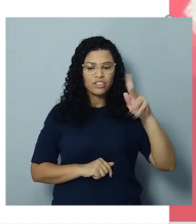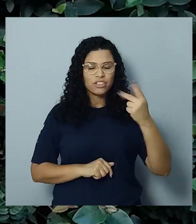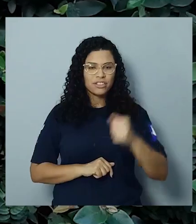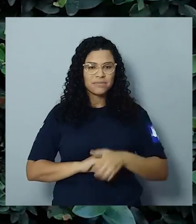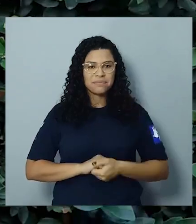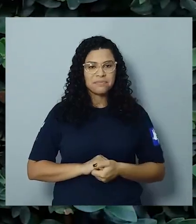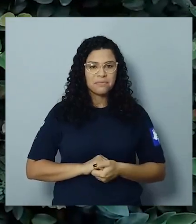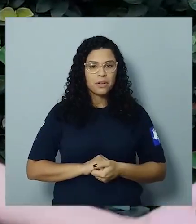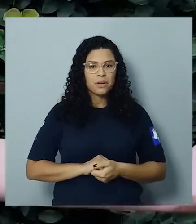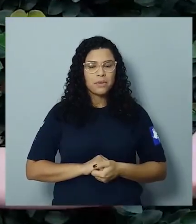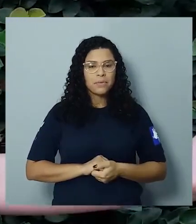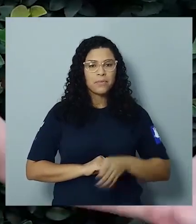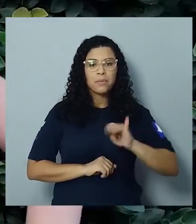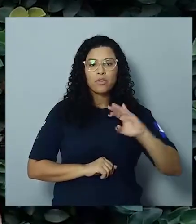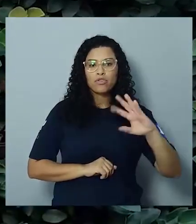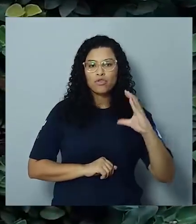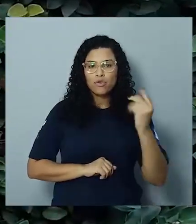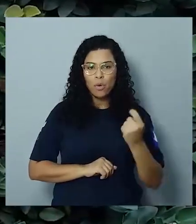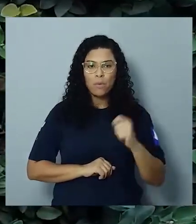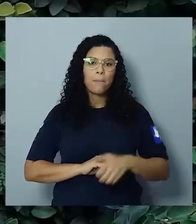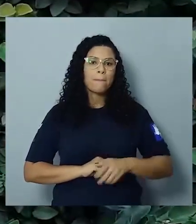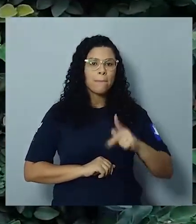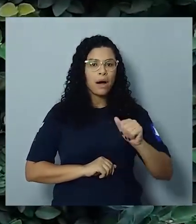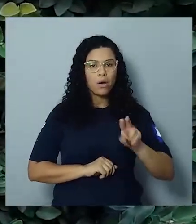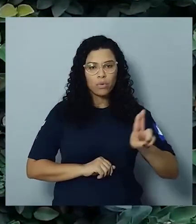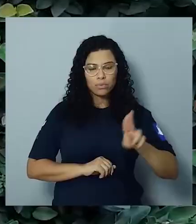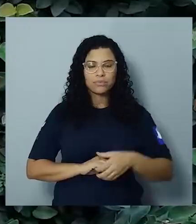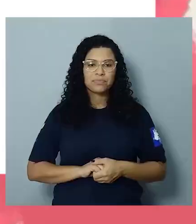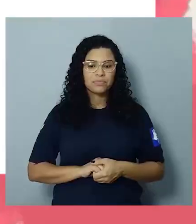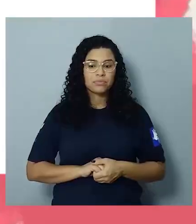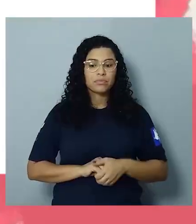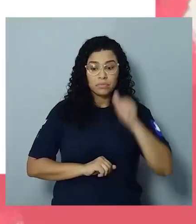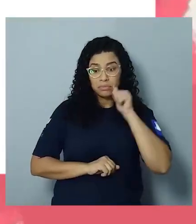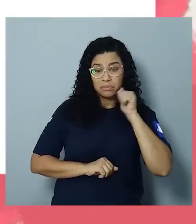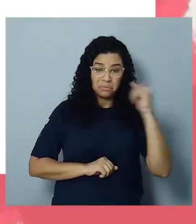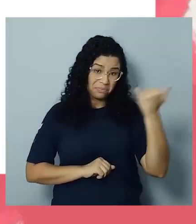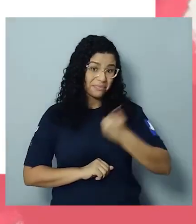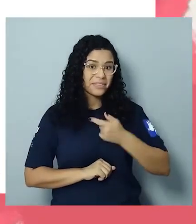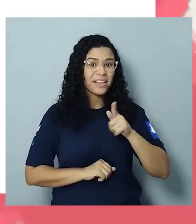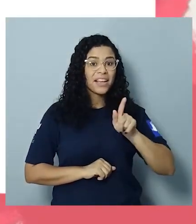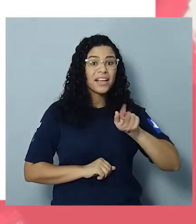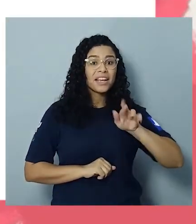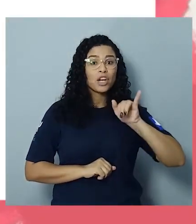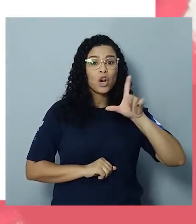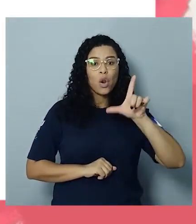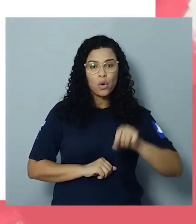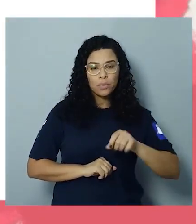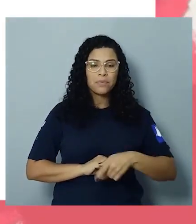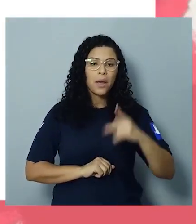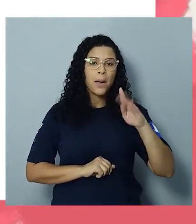bicho-pau Lilo bicho-folha e leva a Sophia disse brillo